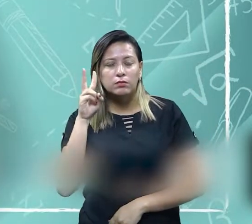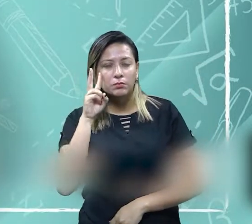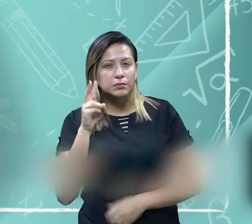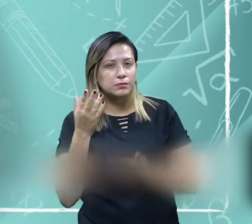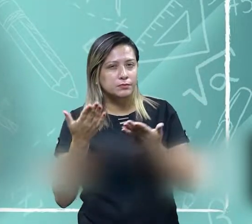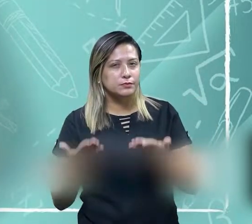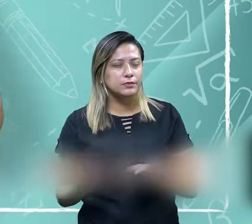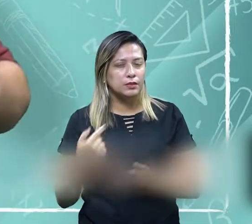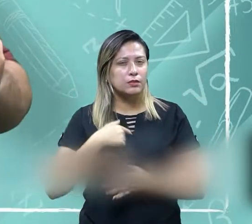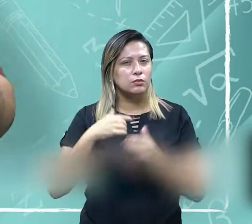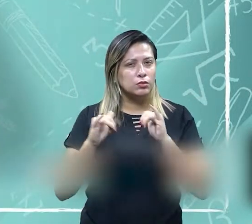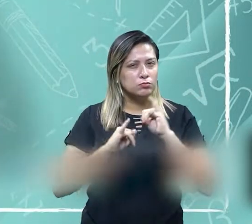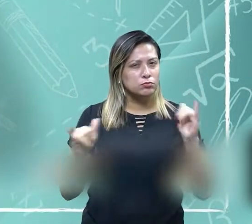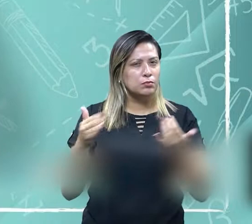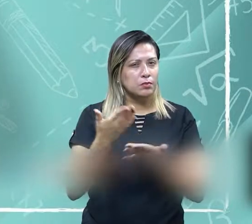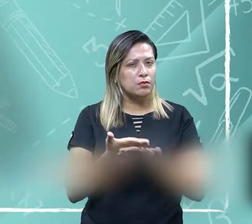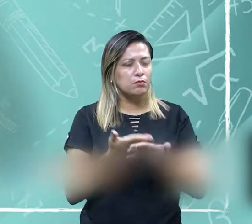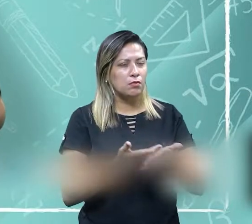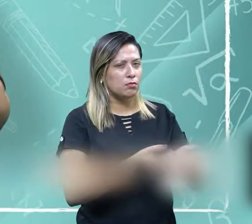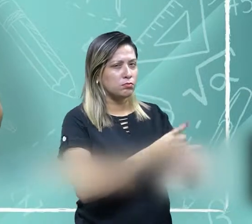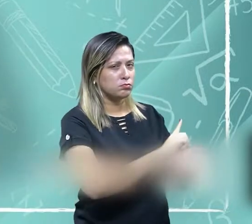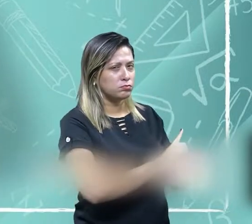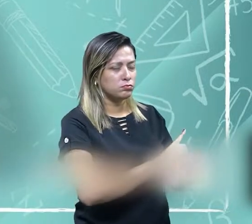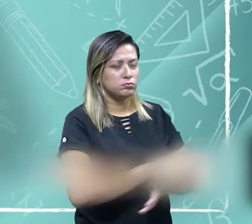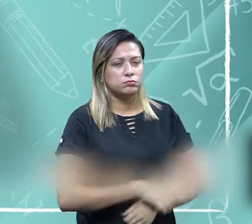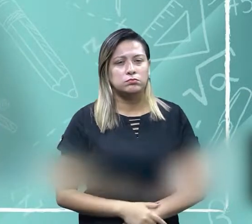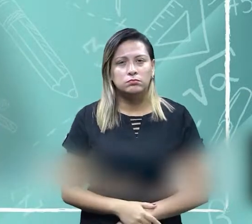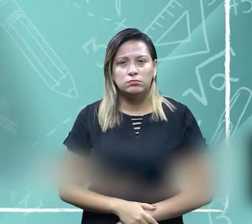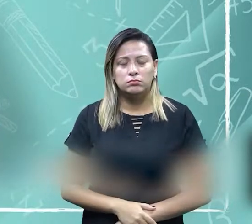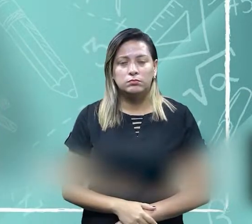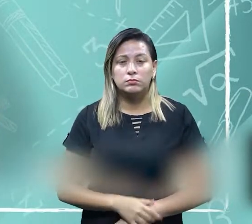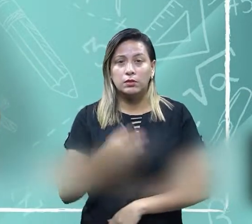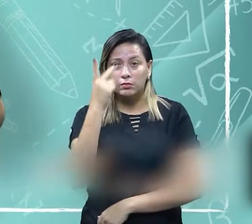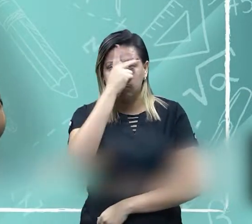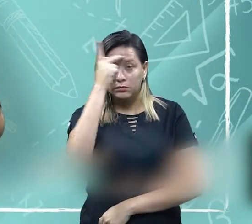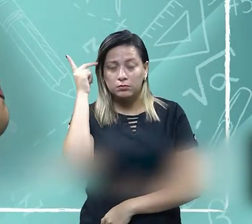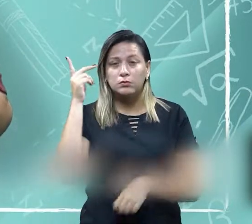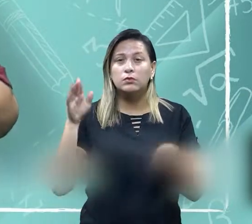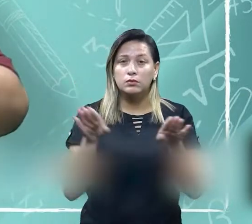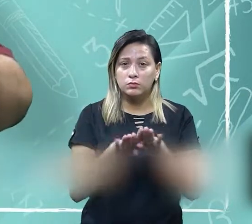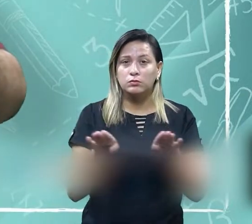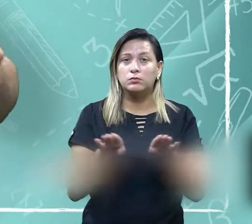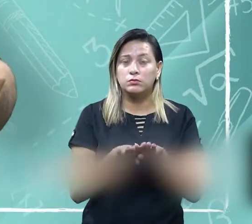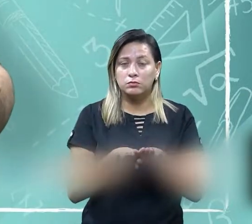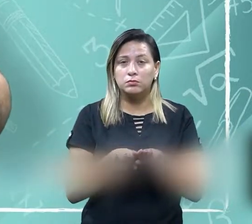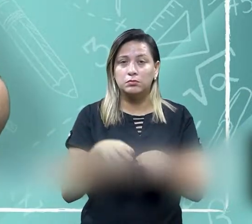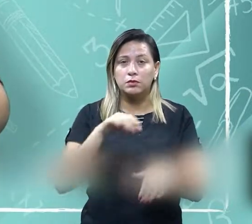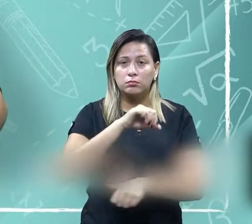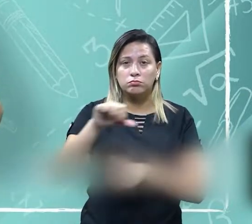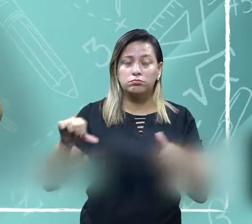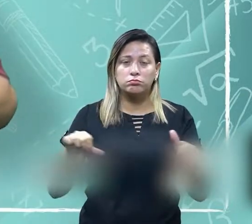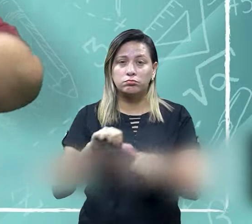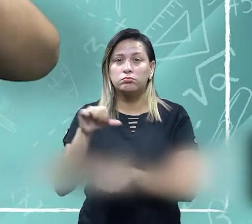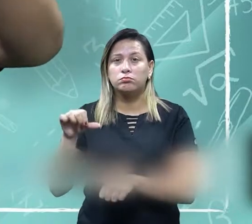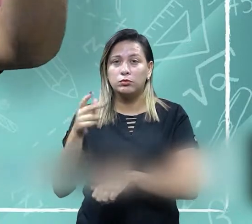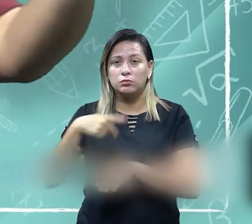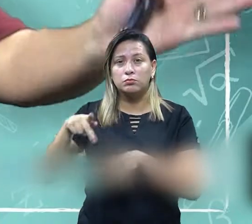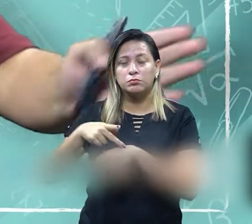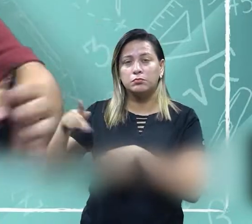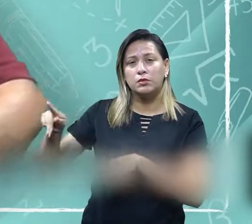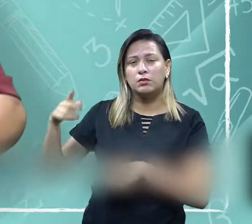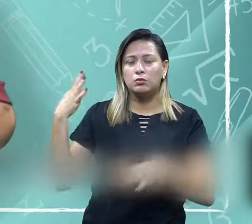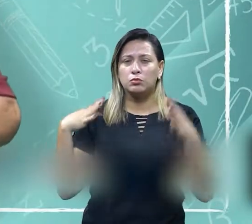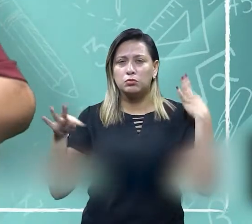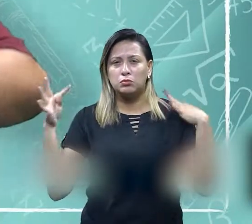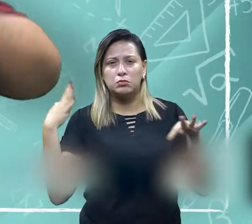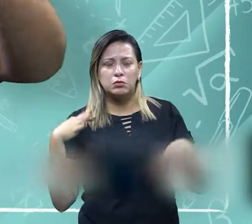já falei isso nas aulas anteriores, as pessoas também transitam em outros países através do turismo, conhecer outro